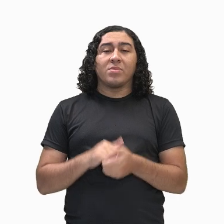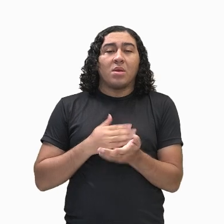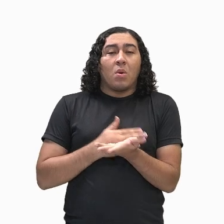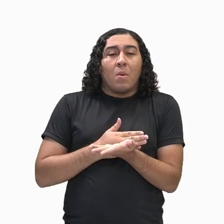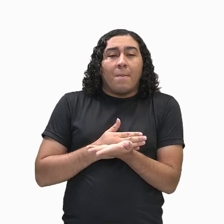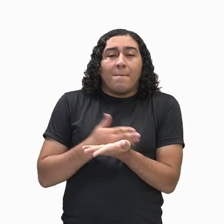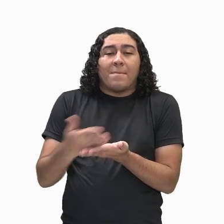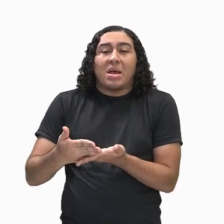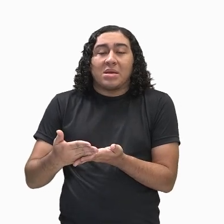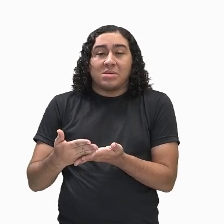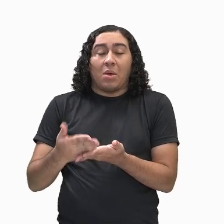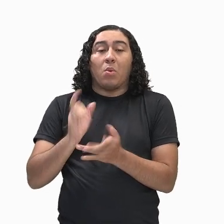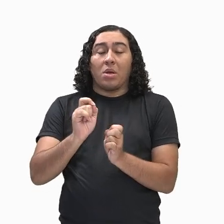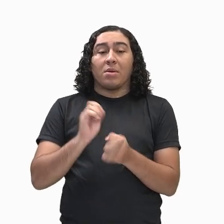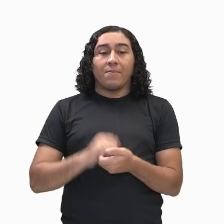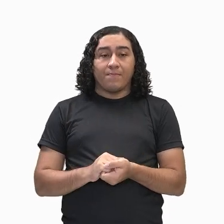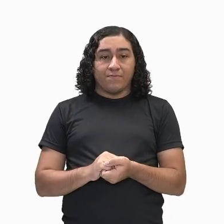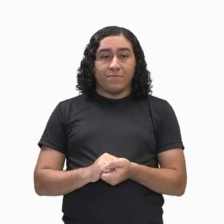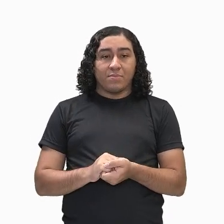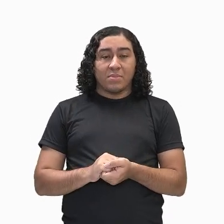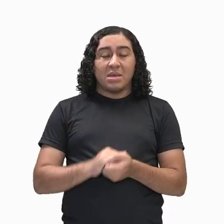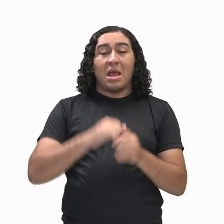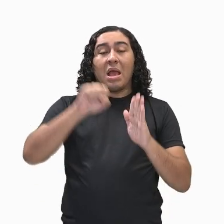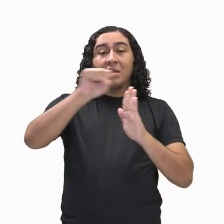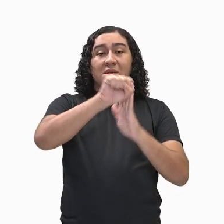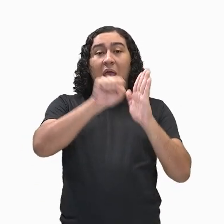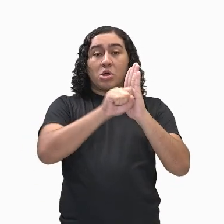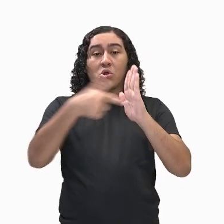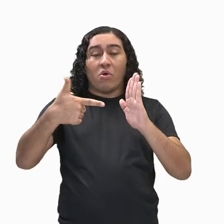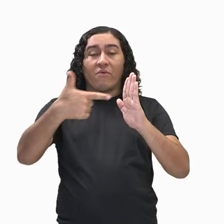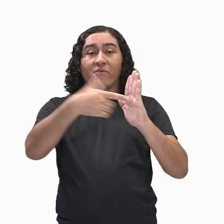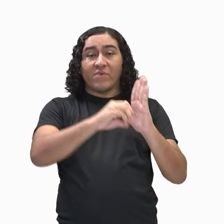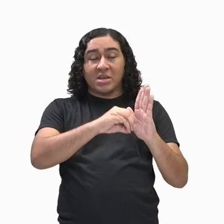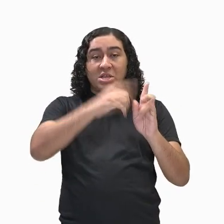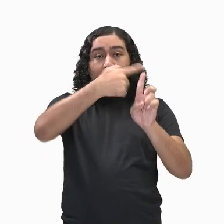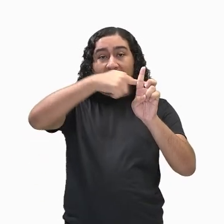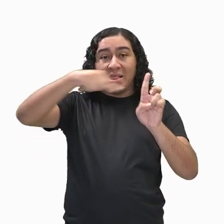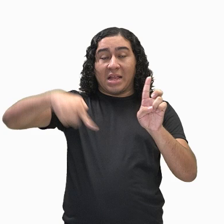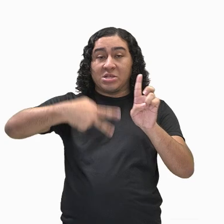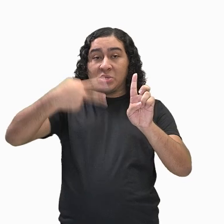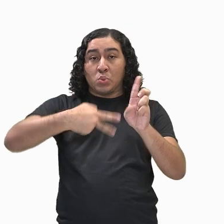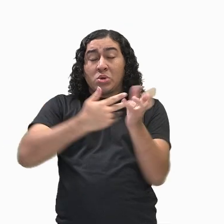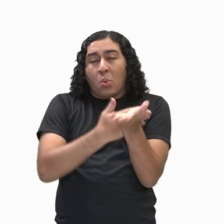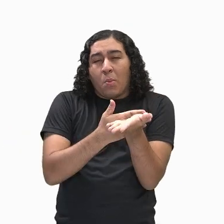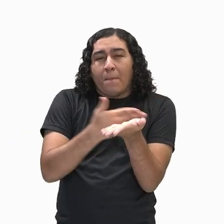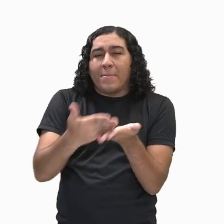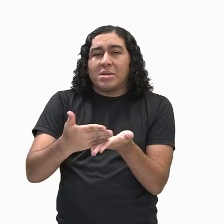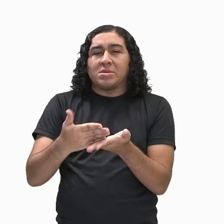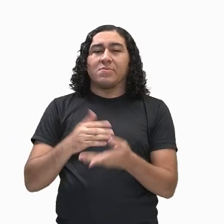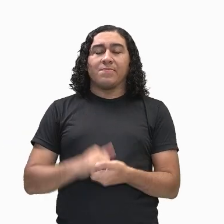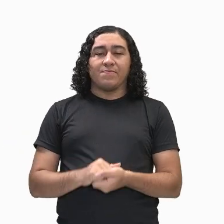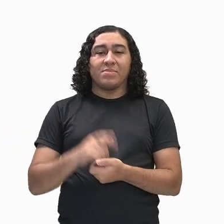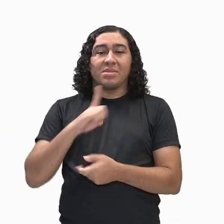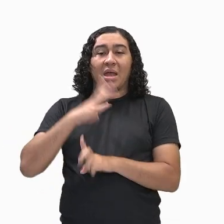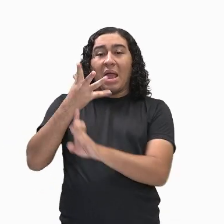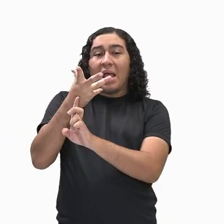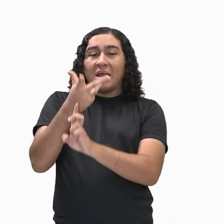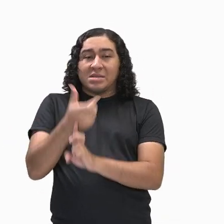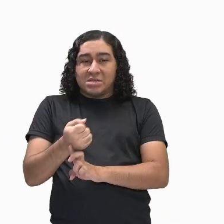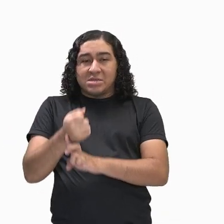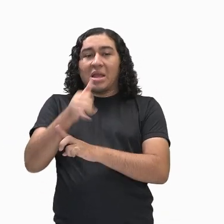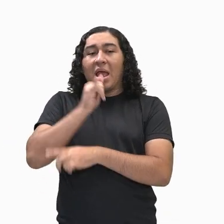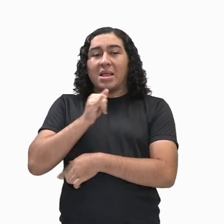no início da segunda metade do século XX, quando artistas como Andy